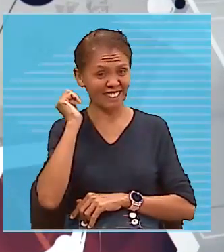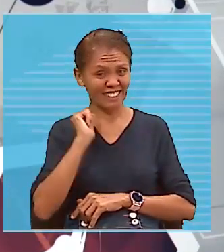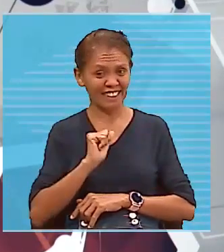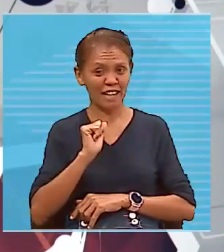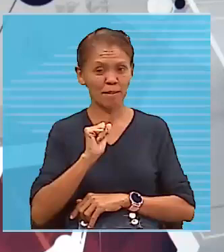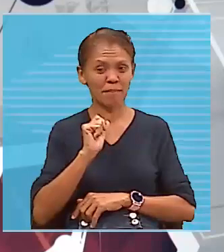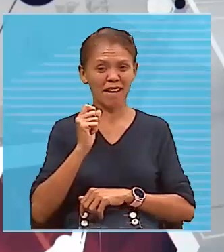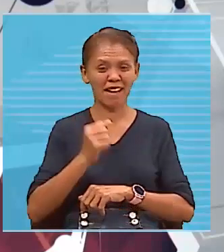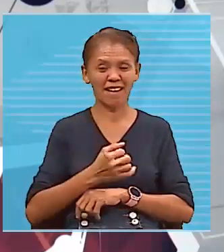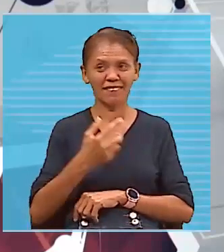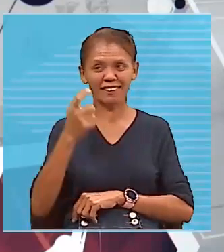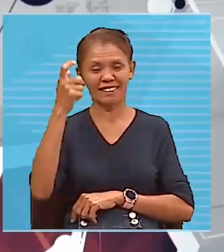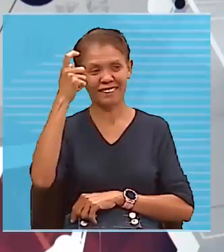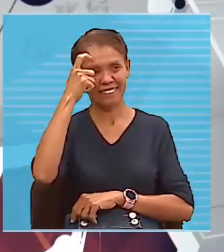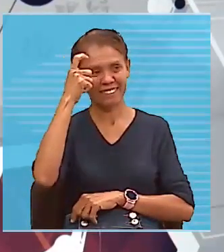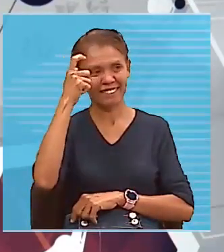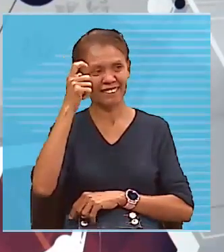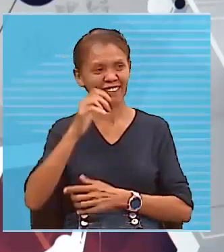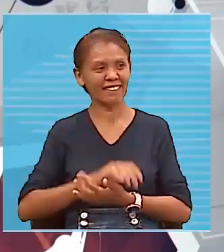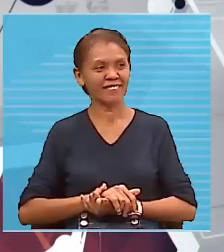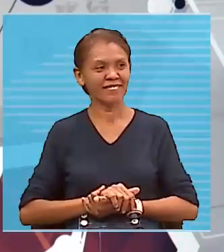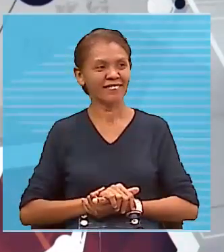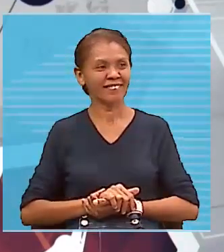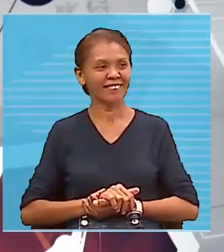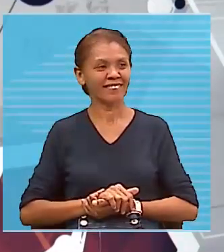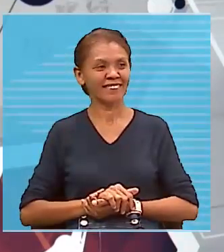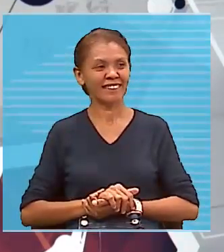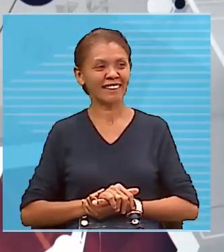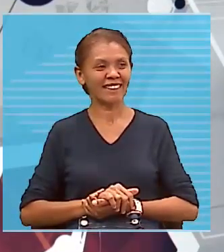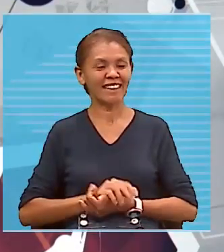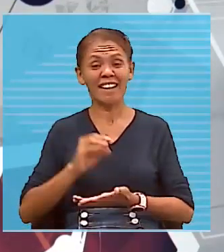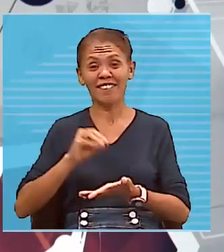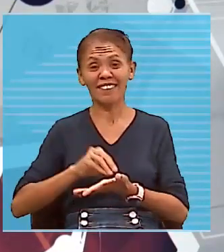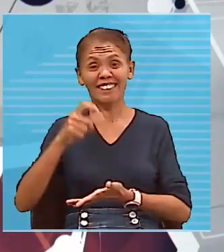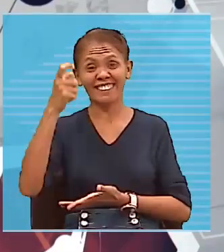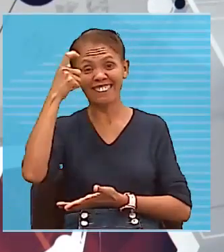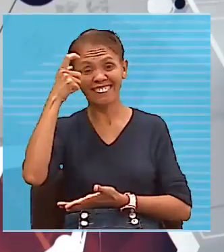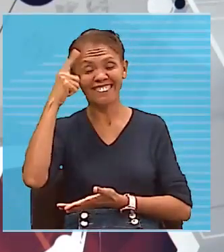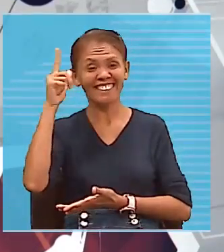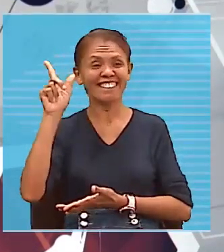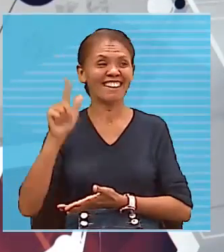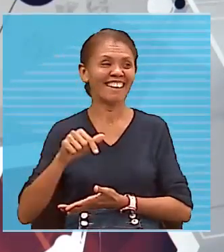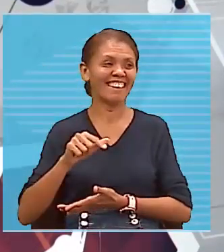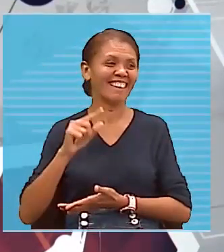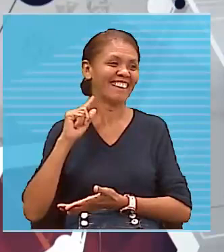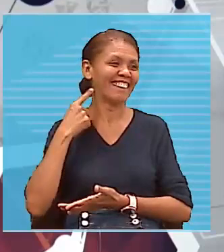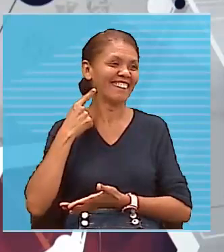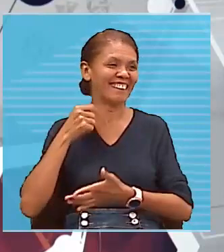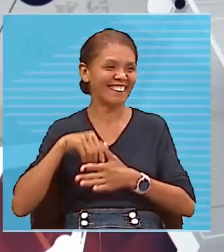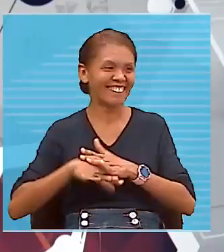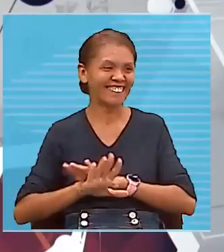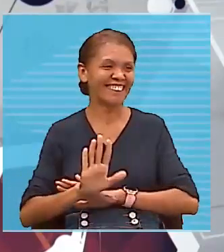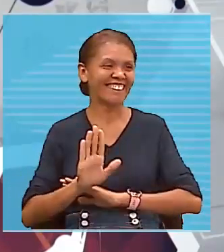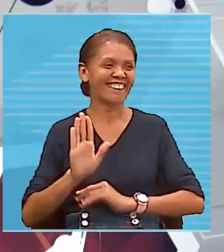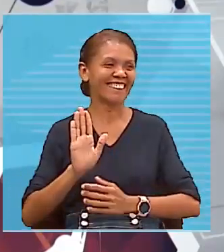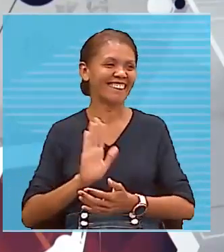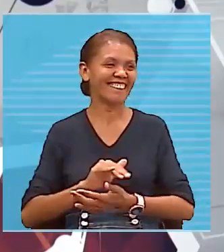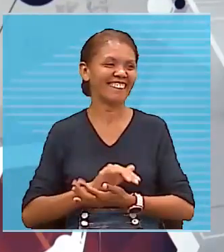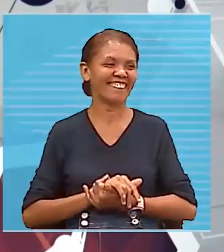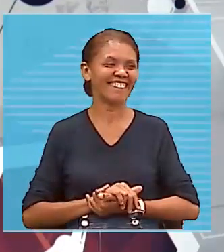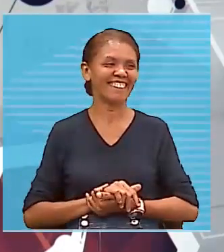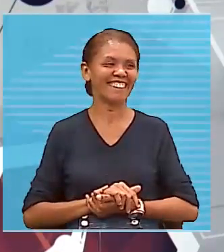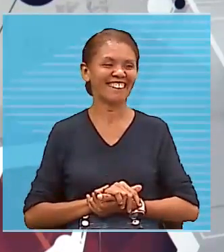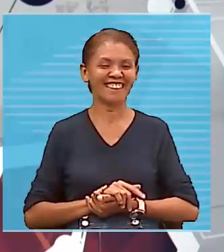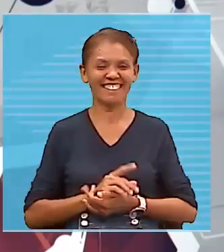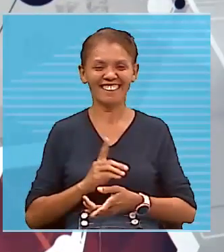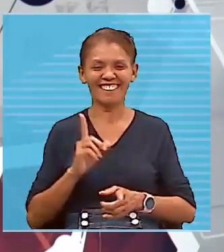é? É você botar uma catuca debaixo de uma coisa e quando você estiver botando, tá ter outra lá no lugar. Eu, é. Pelo amor de